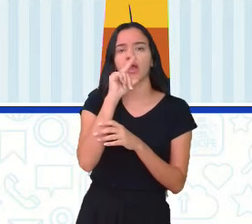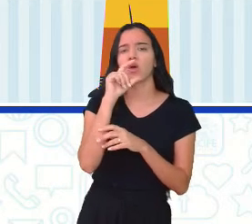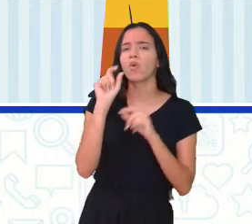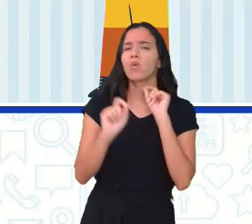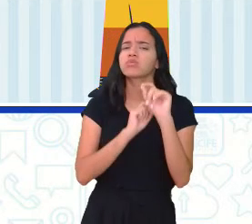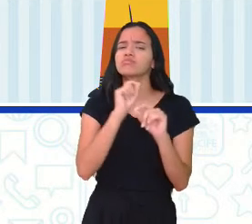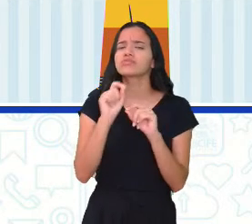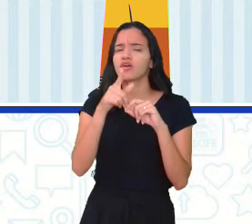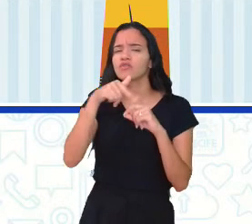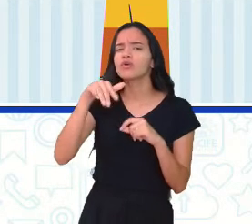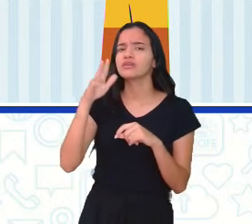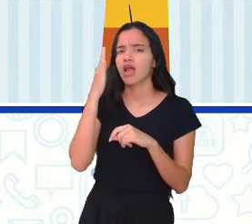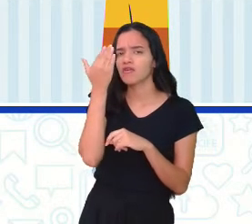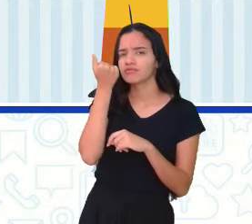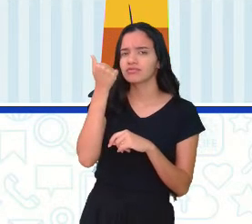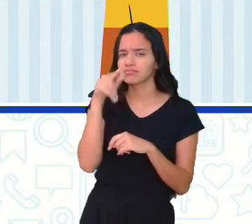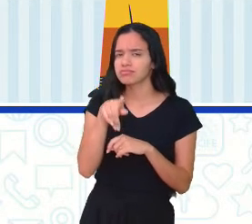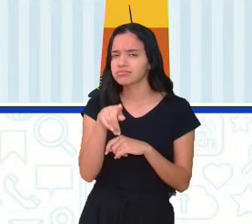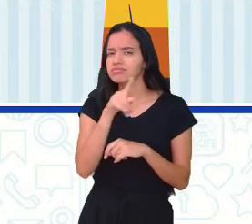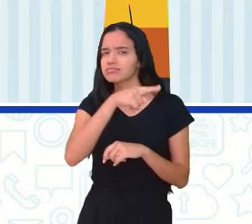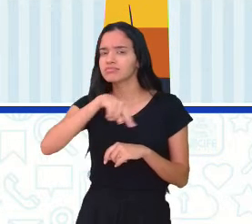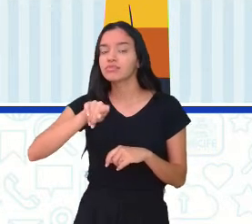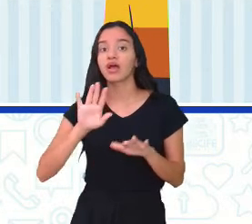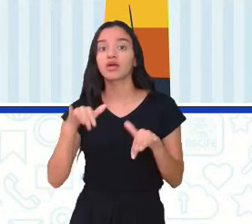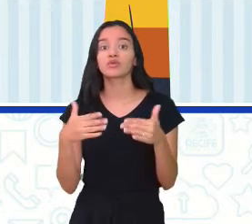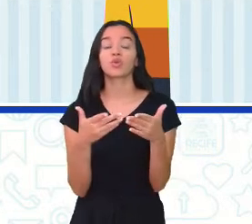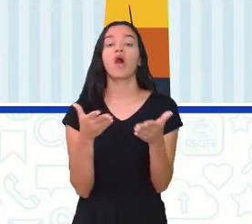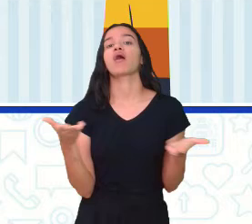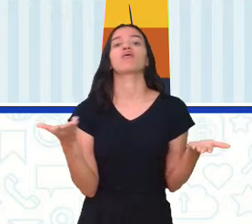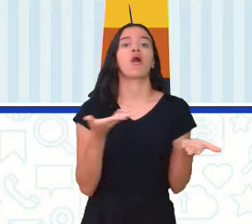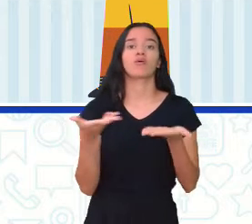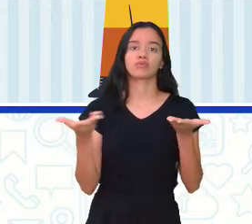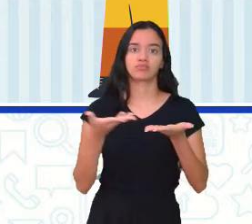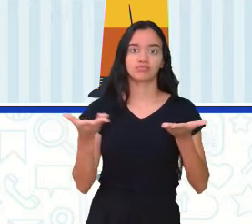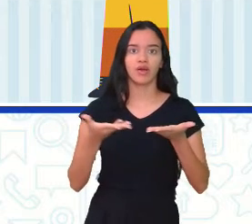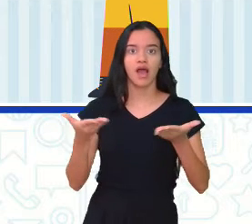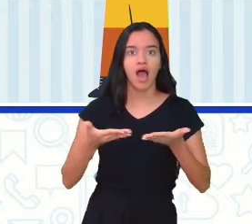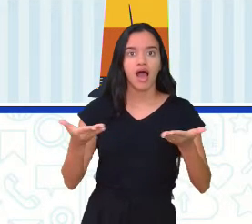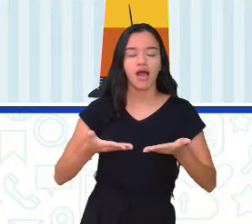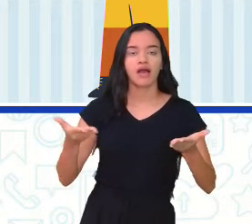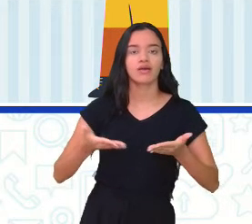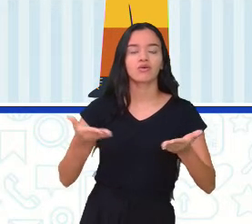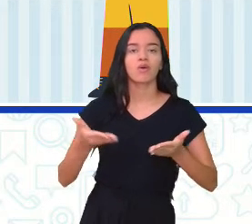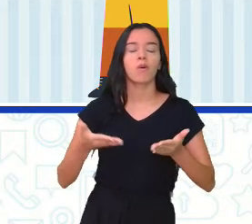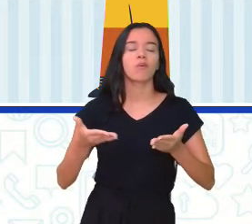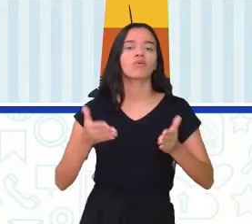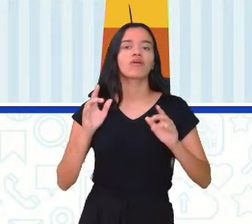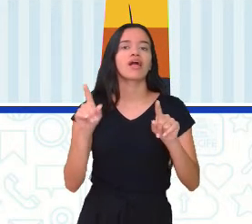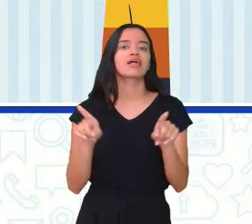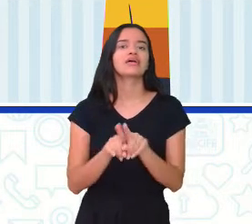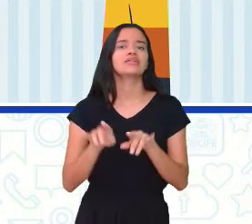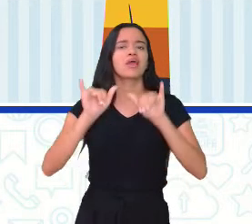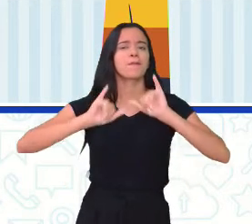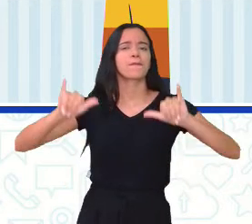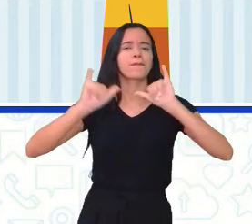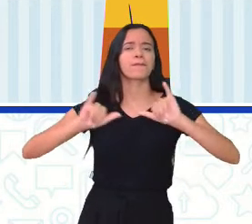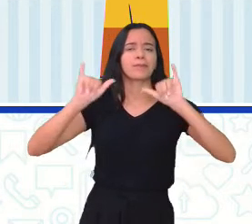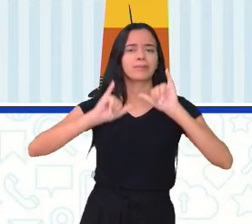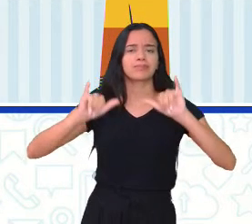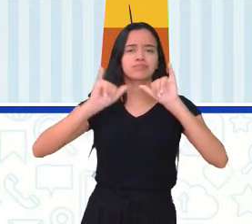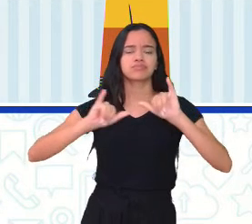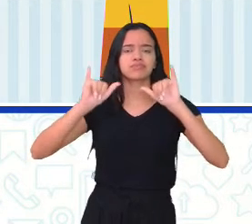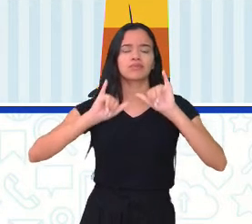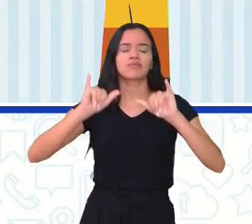já ouviu falar? A gente sempre escuta falar, né? Agora a gente está num período, né, de muita propaganda aí relacionado